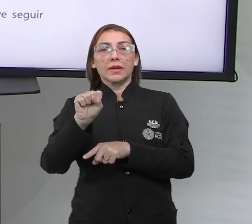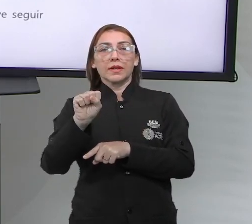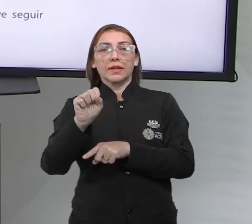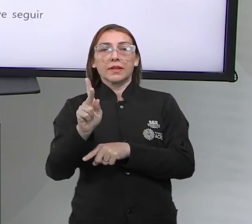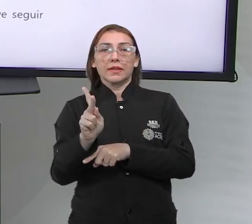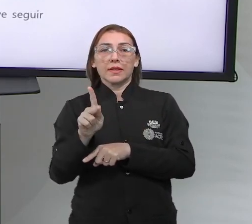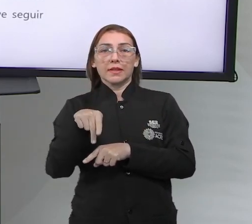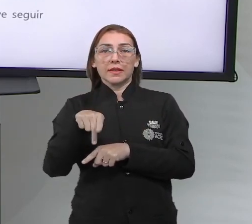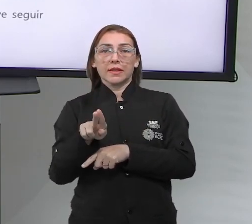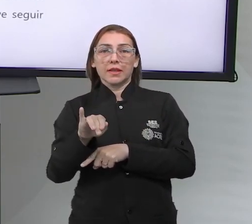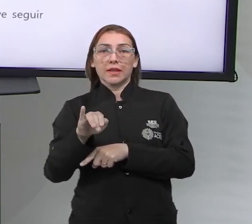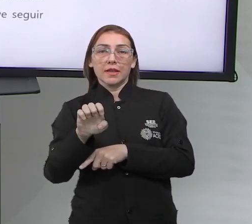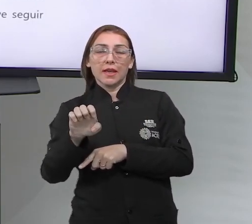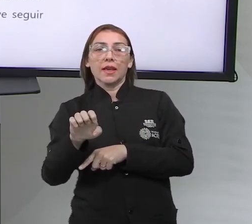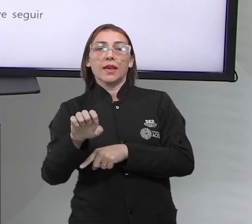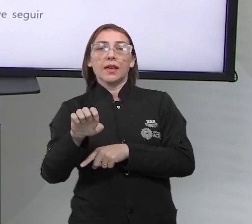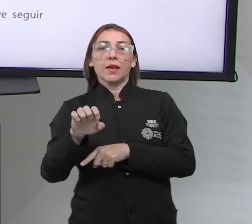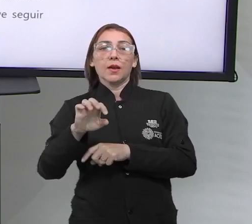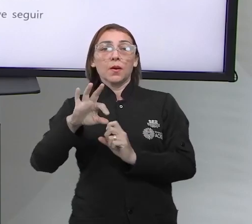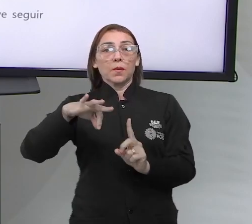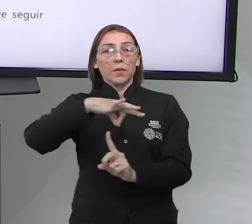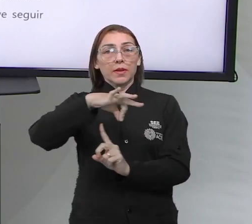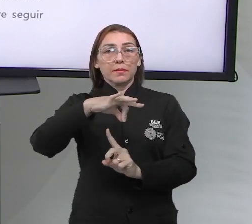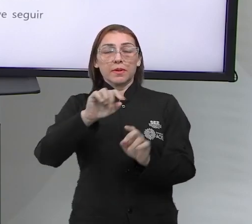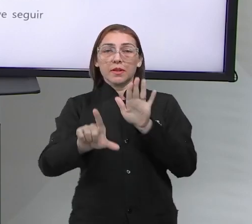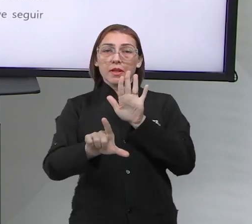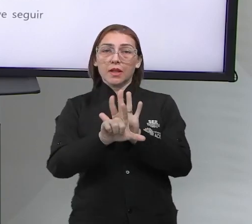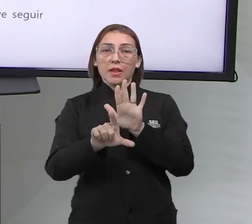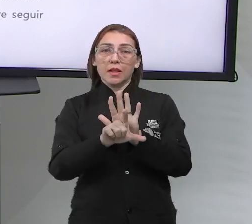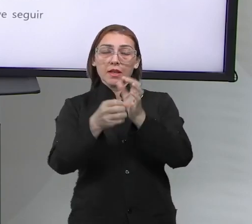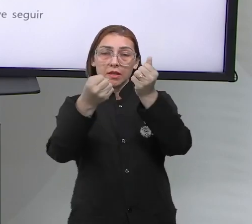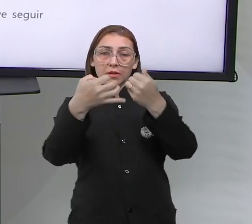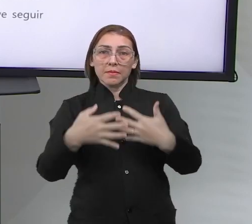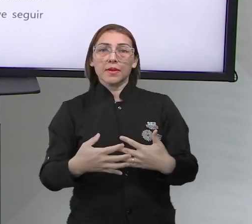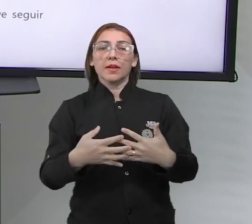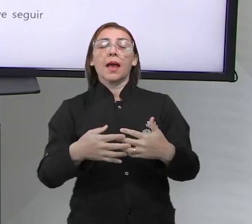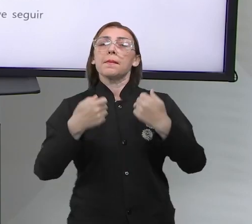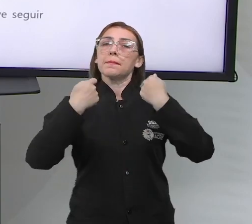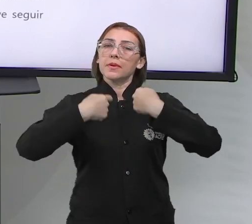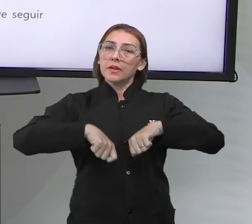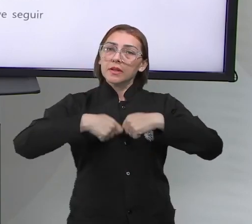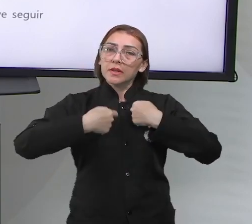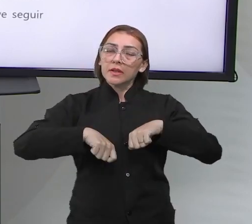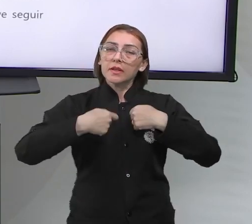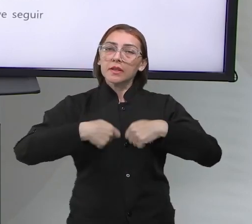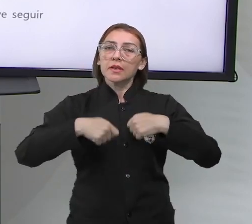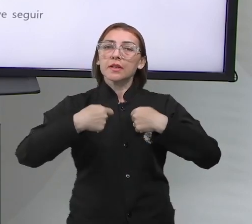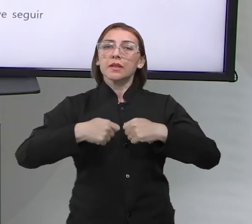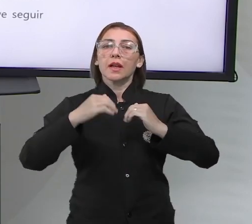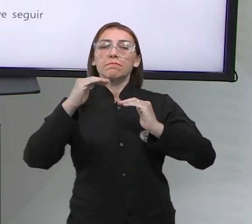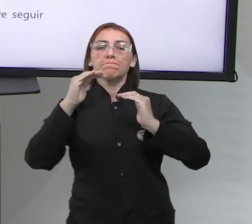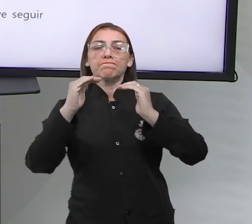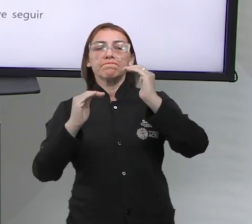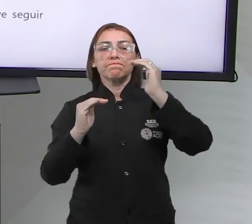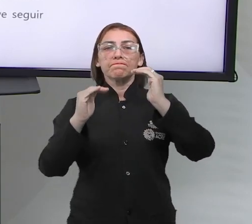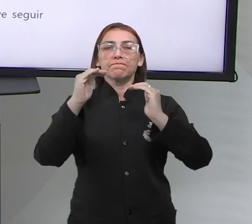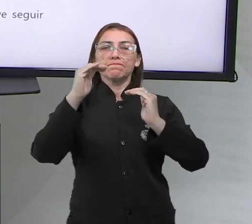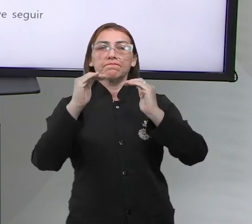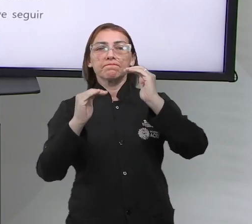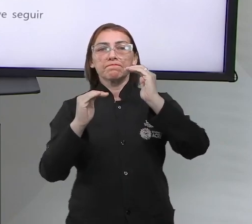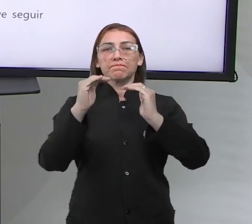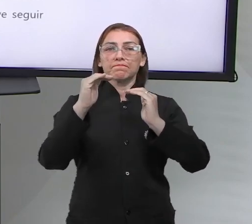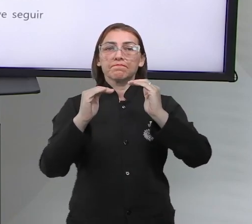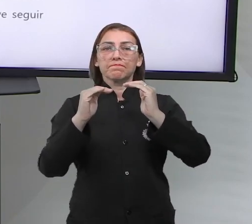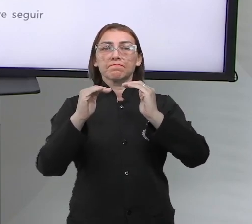Leis, ele trabalhou muito bem essa ideia, a necessidade de equilibrar o poder